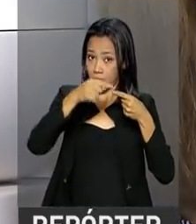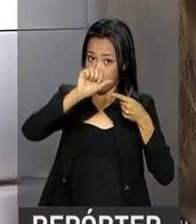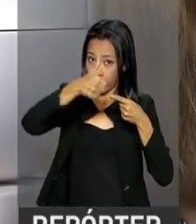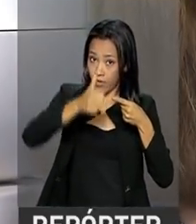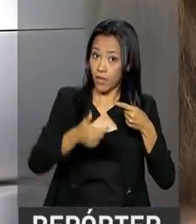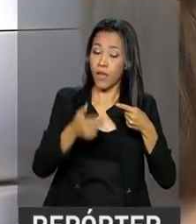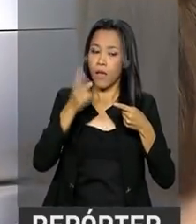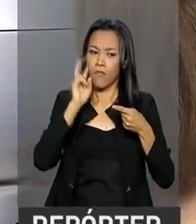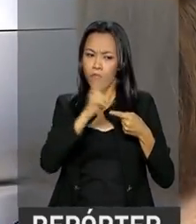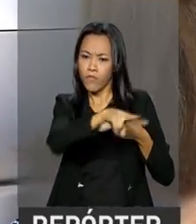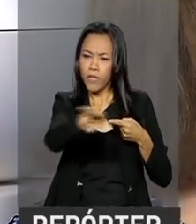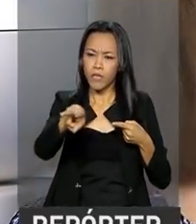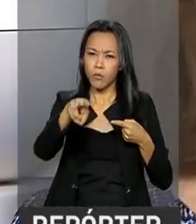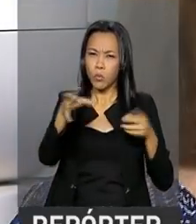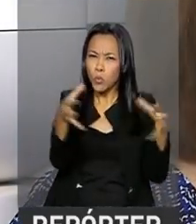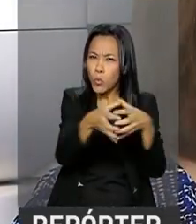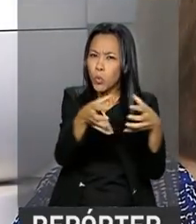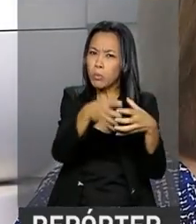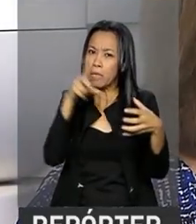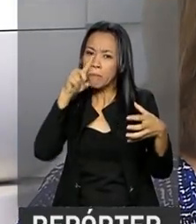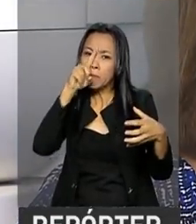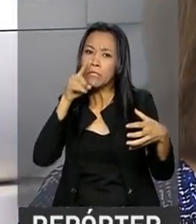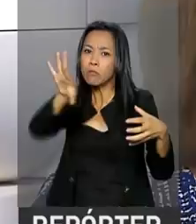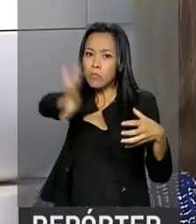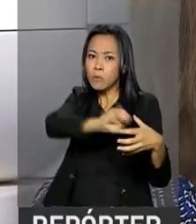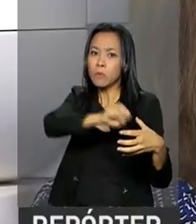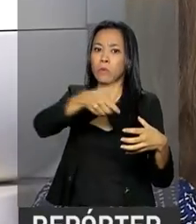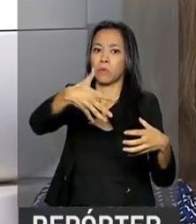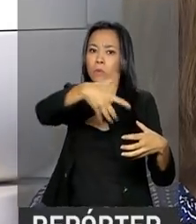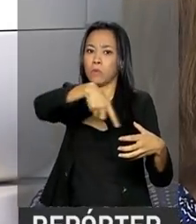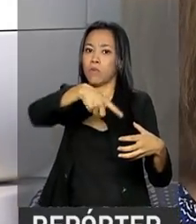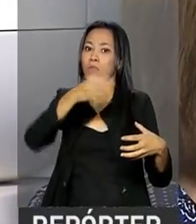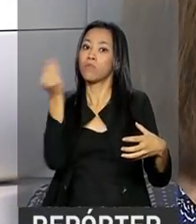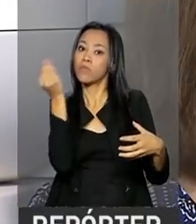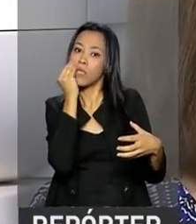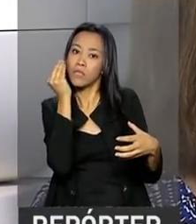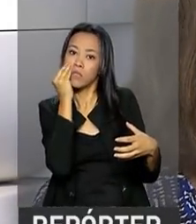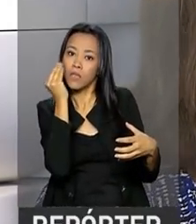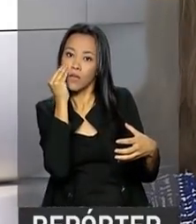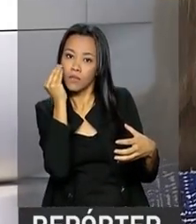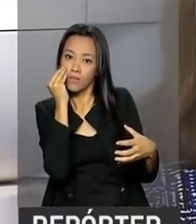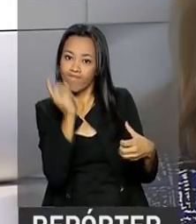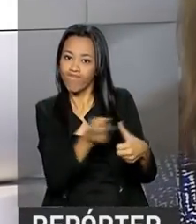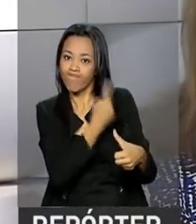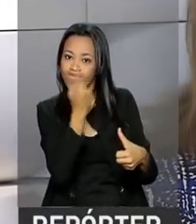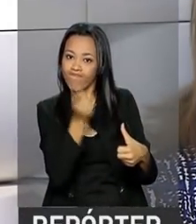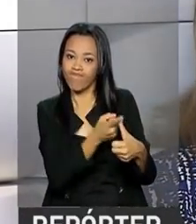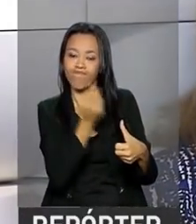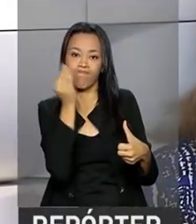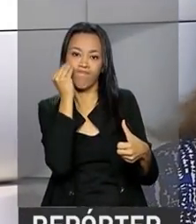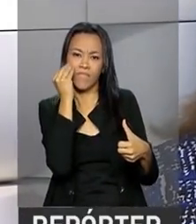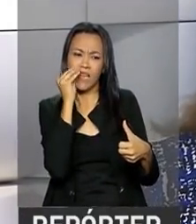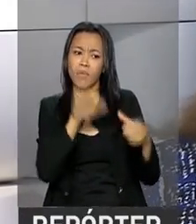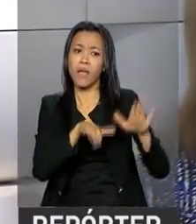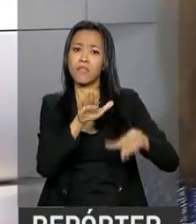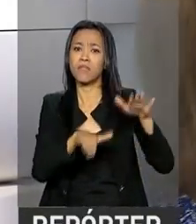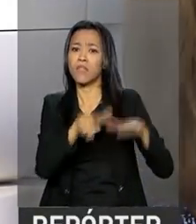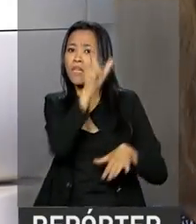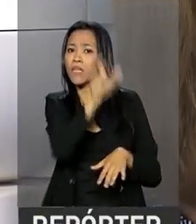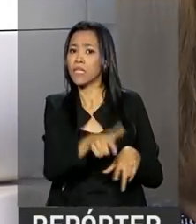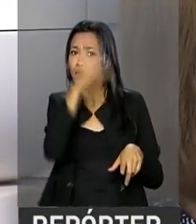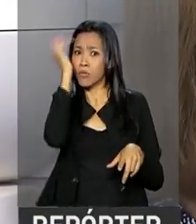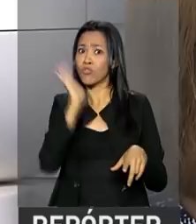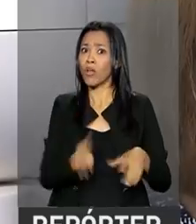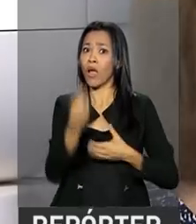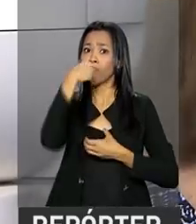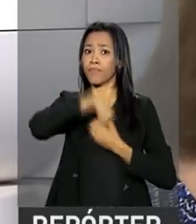populações mais vulneráveis essa essa pessoa vai ter que ser testada pelo hiv porque muitas vezes a pessoa já está